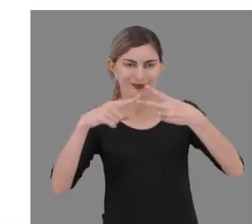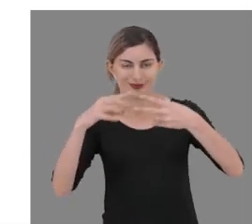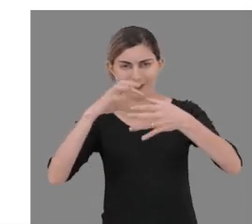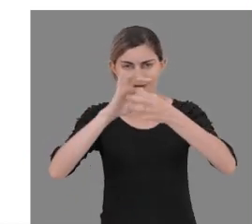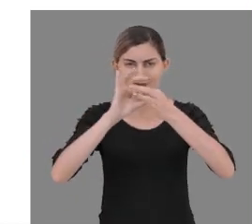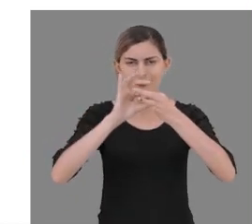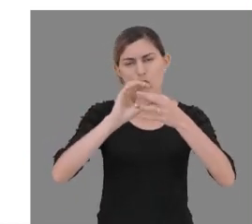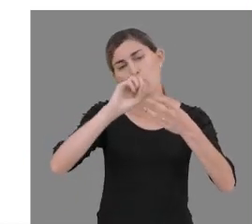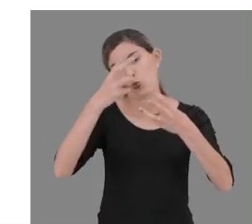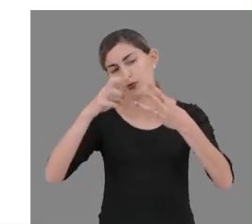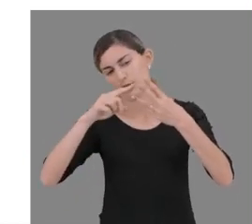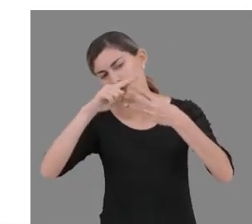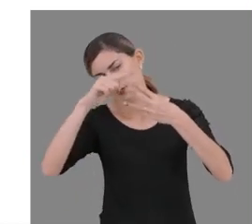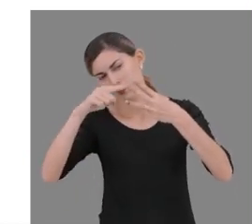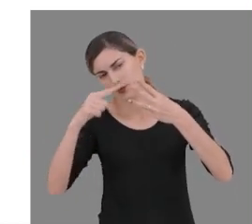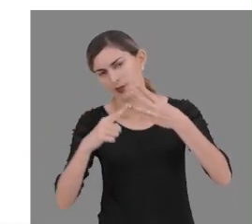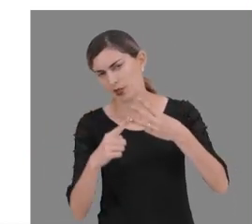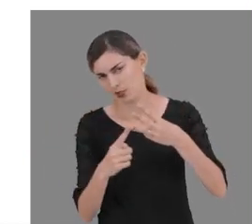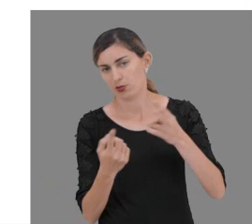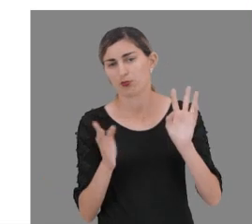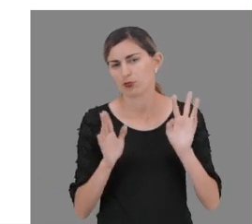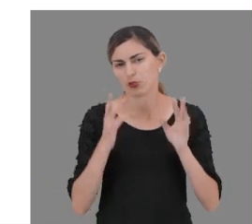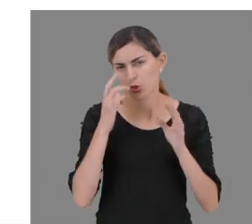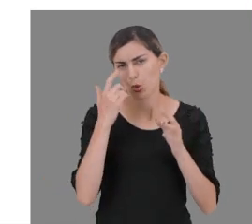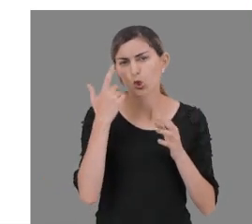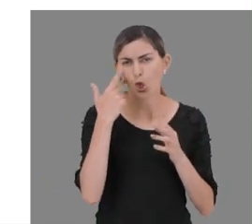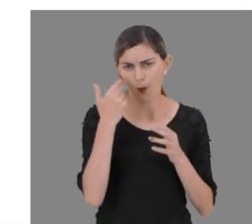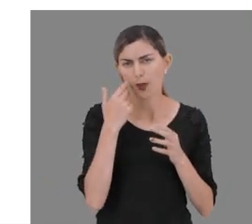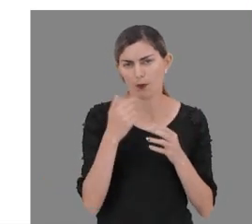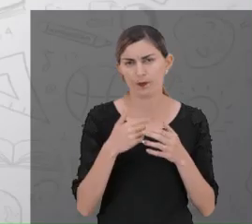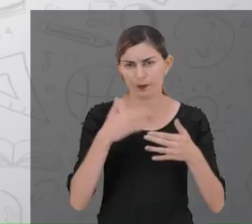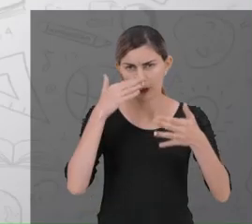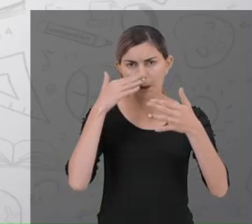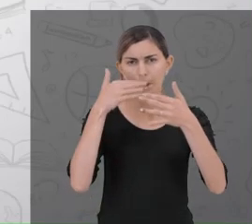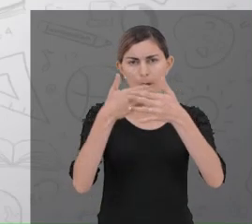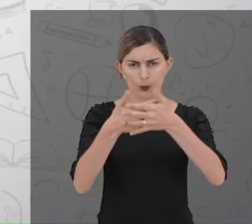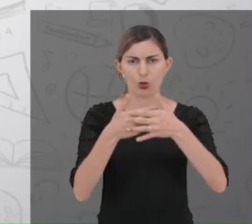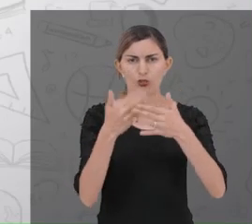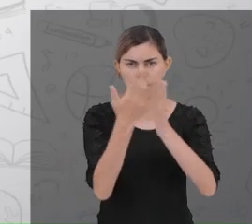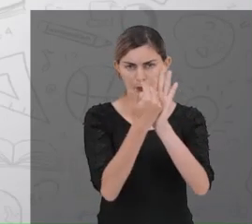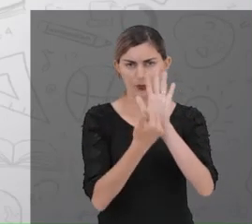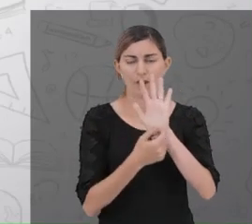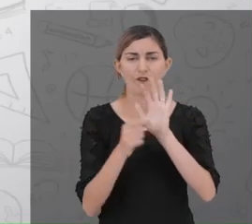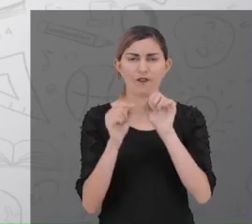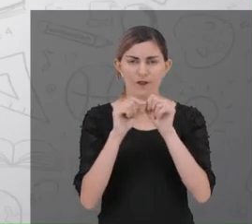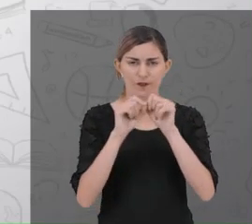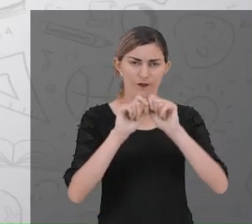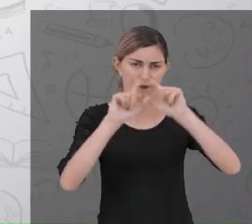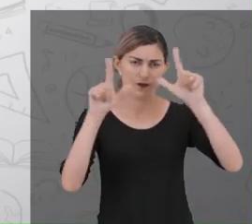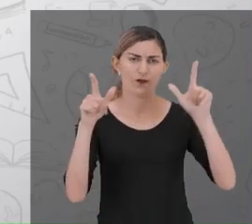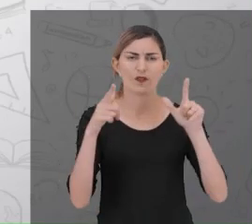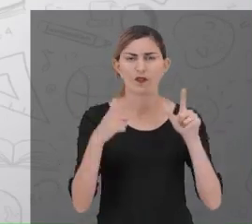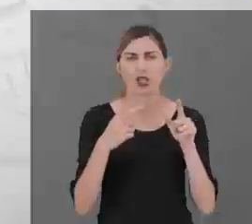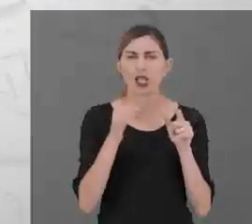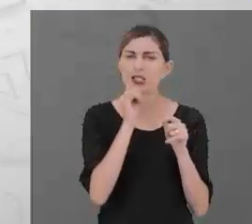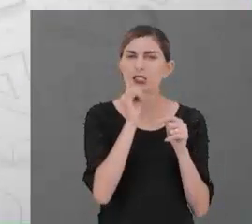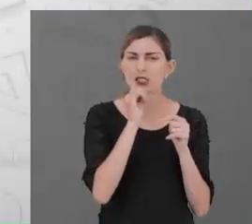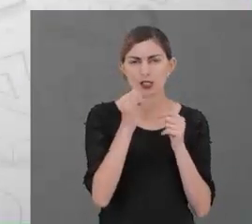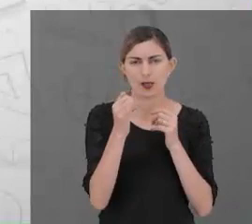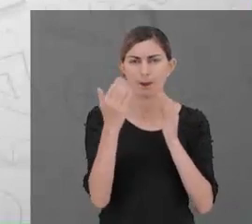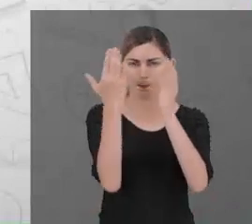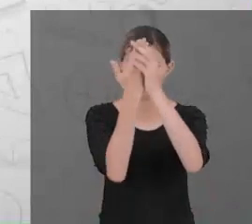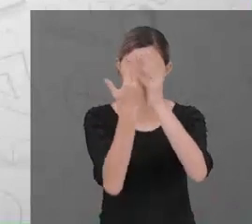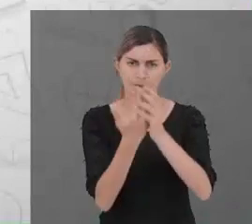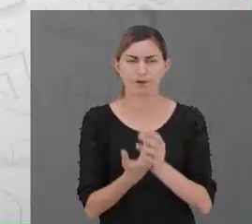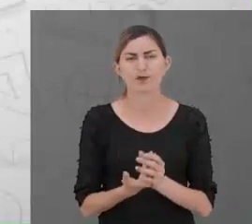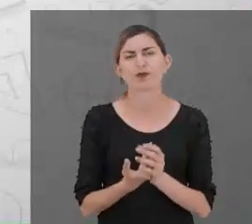2 entidades ou até 3 entidades. Nesse próximo slide, nós veremos um exemplo já